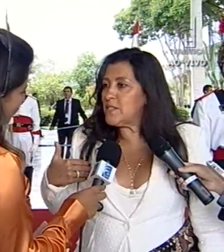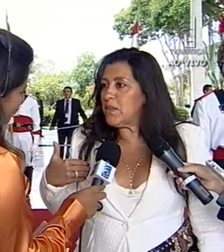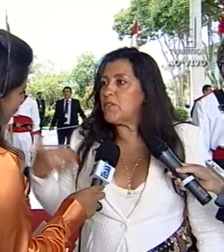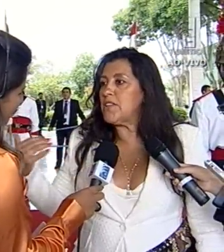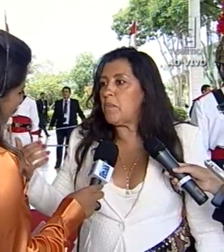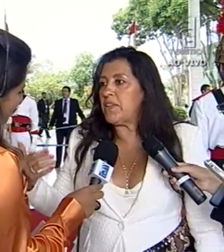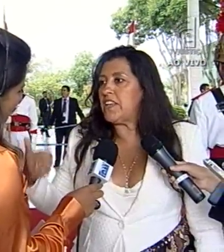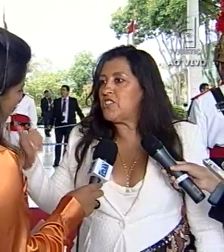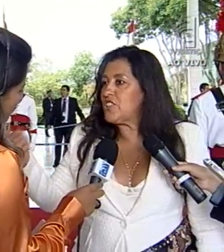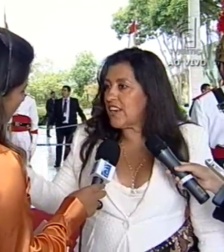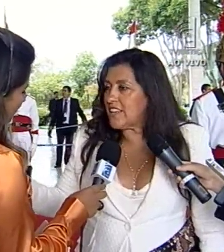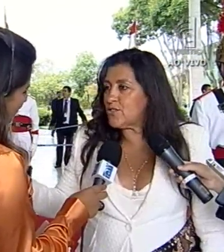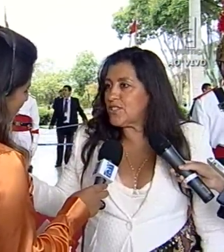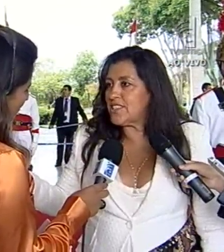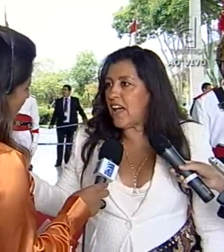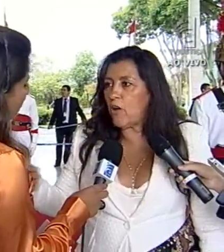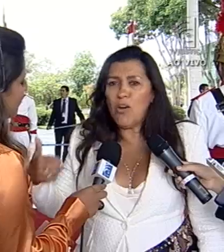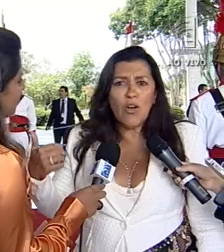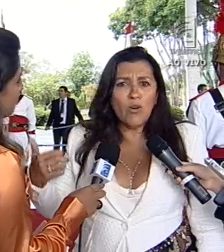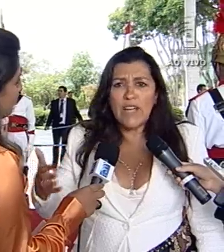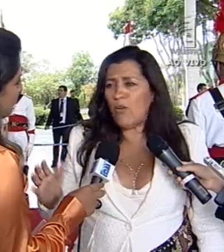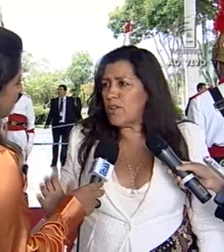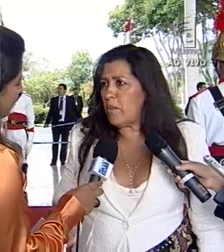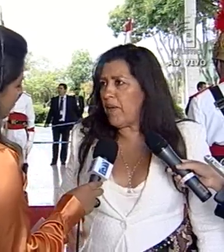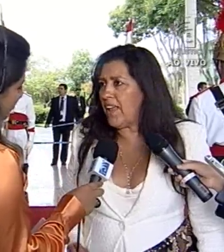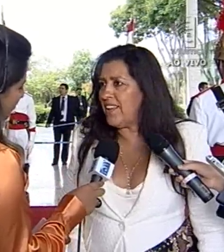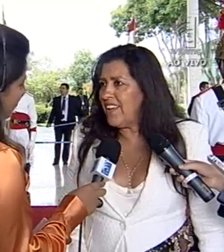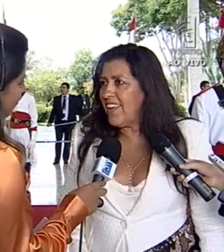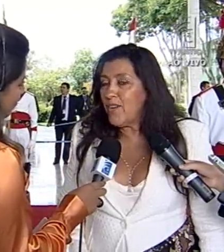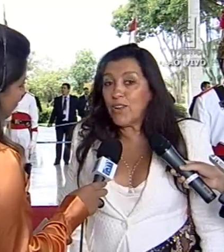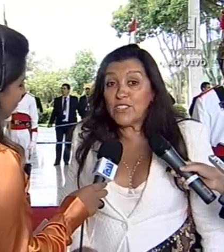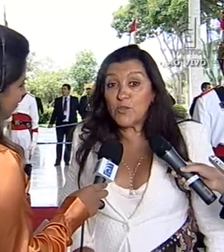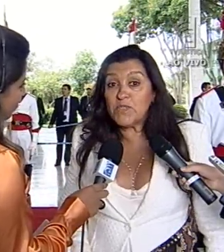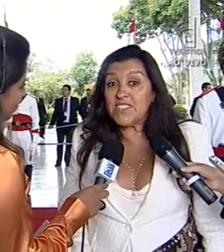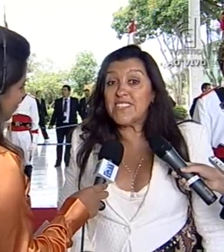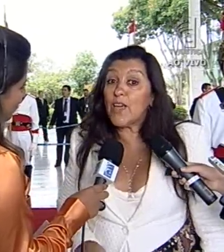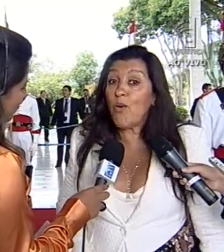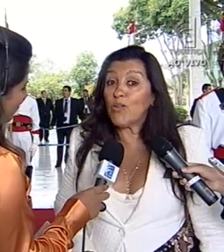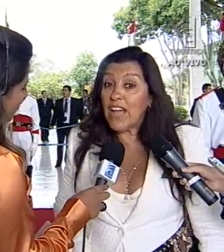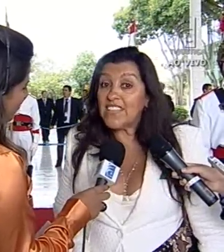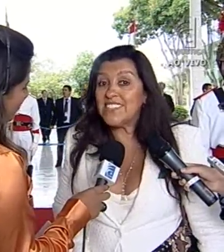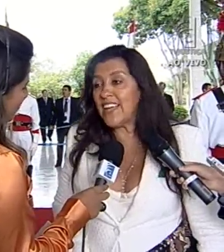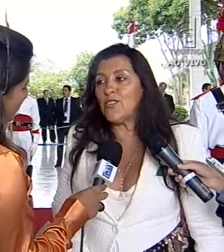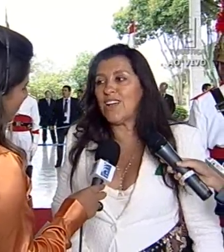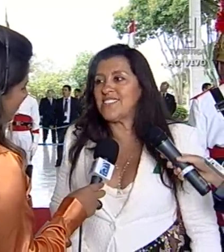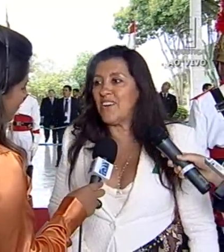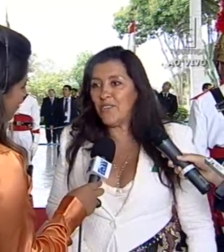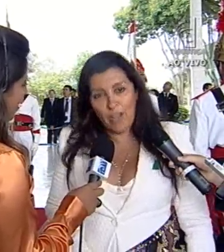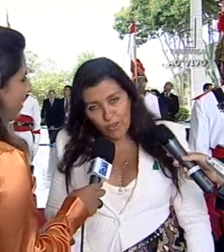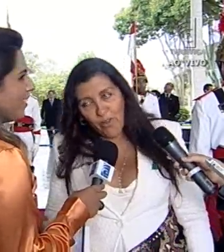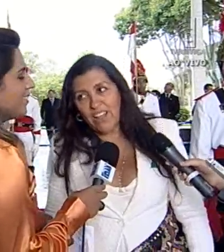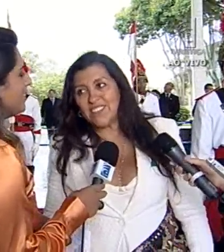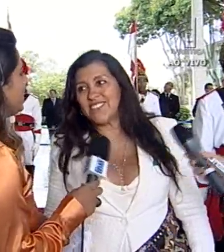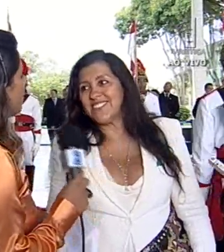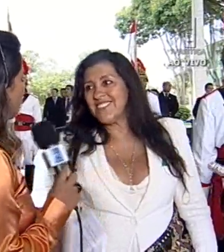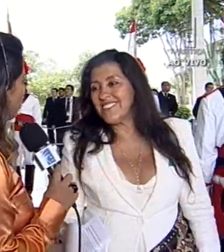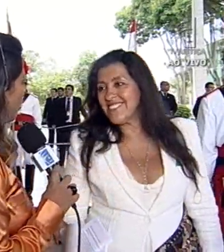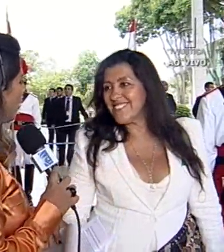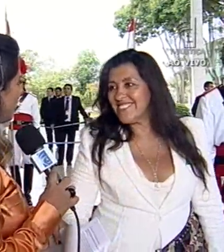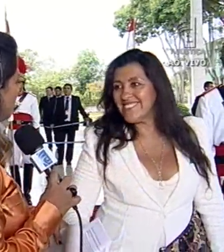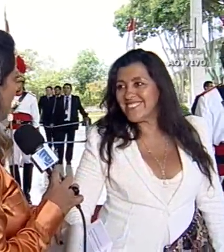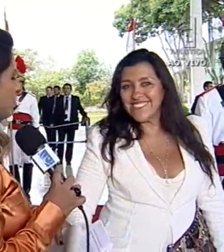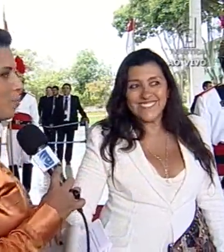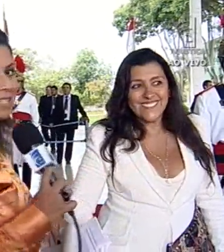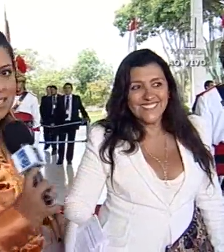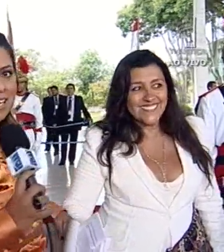de merecimento, independente de classe social ou da cor da pele. O que a gente precisa é igualdade na educação, é o que eu acho. E é bom dar